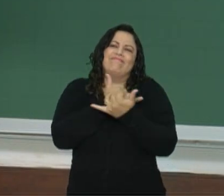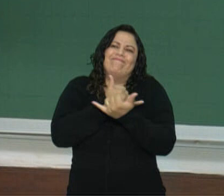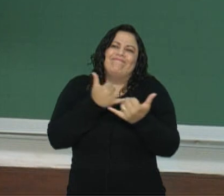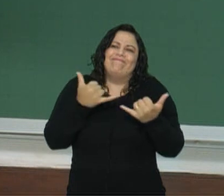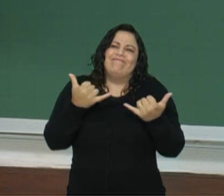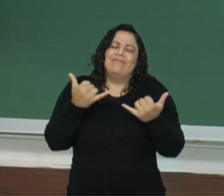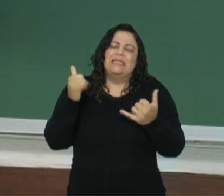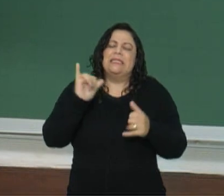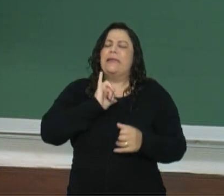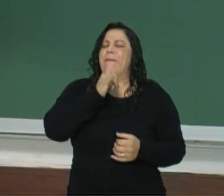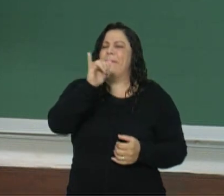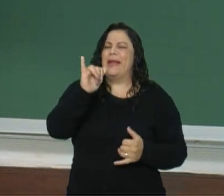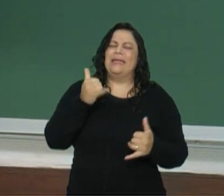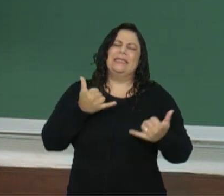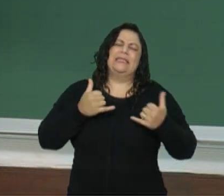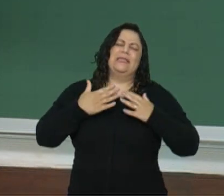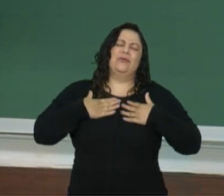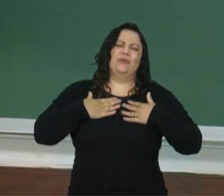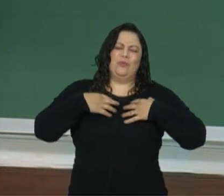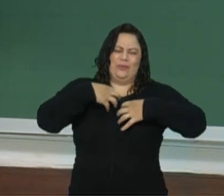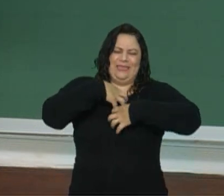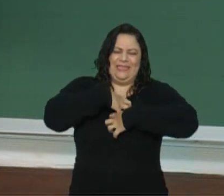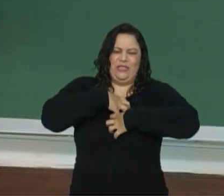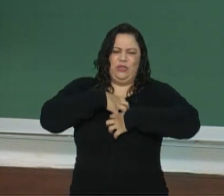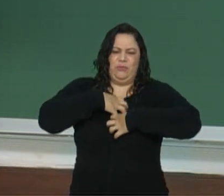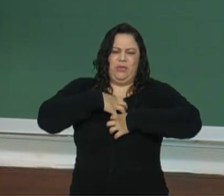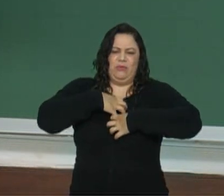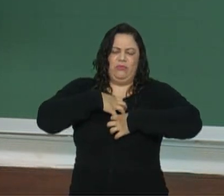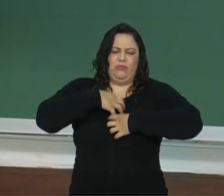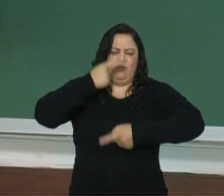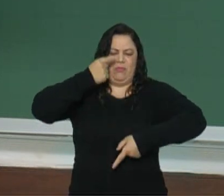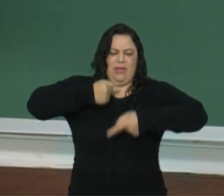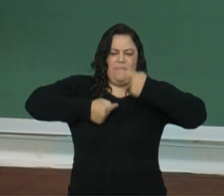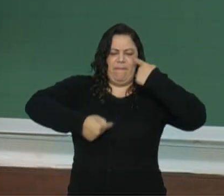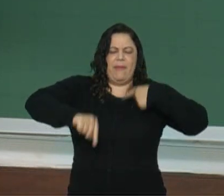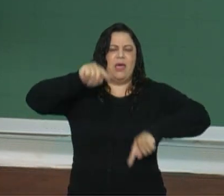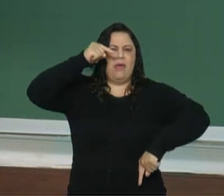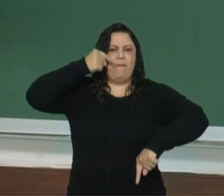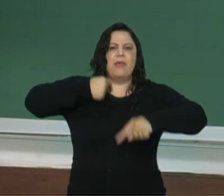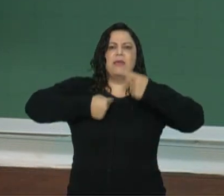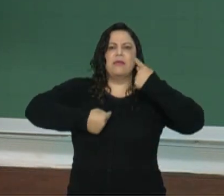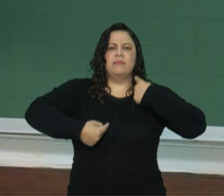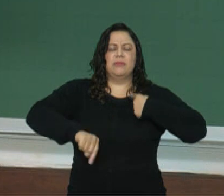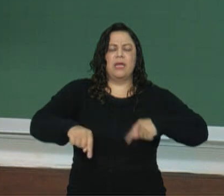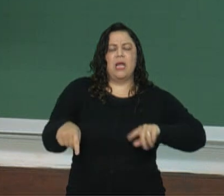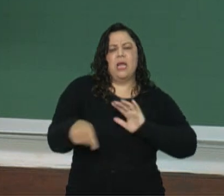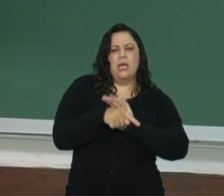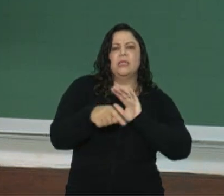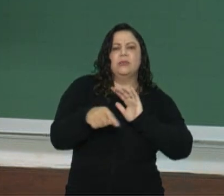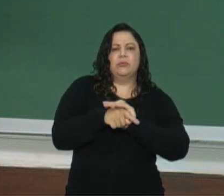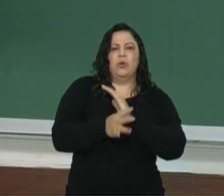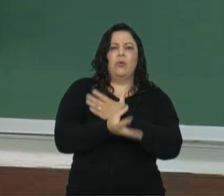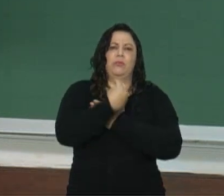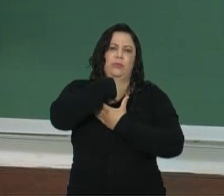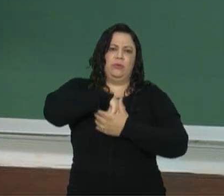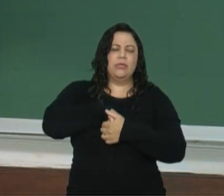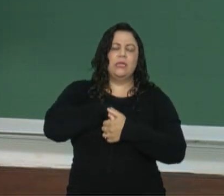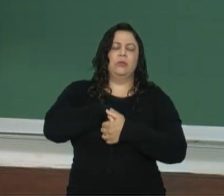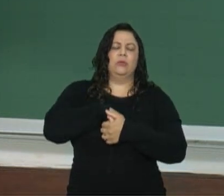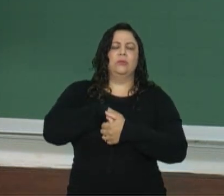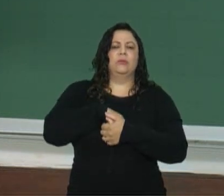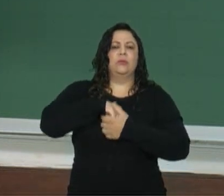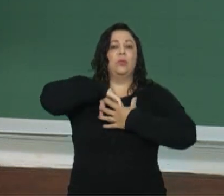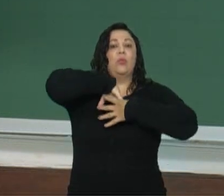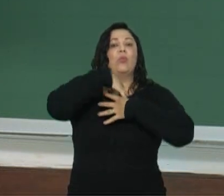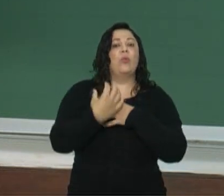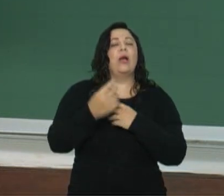sentimento dentro de você. E, obviamente, por essa associação do agir e do pensar, a gente vai entender o